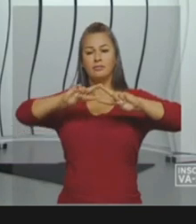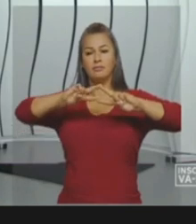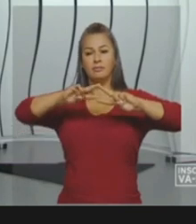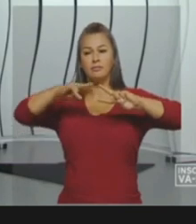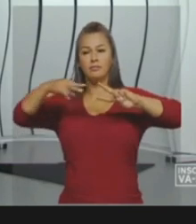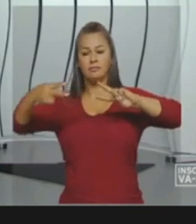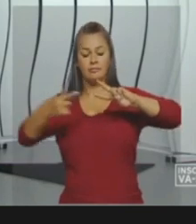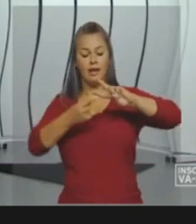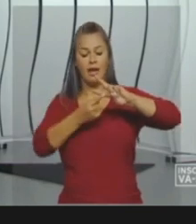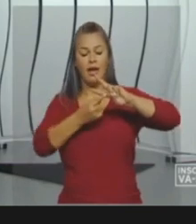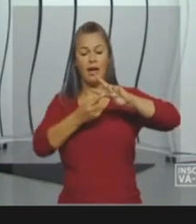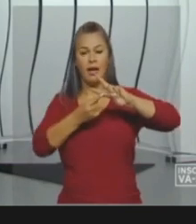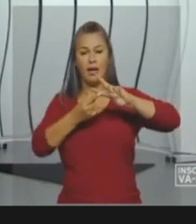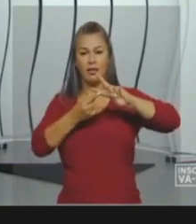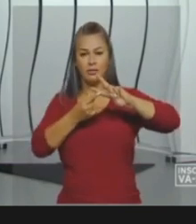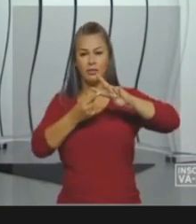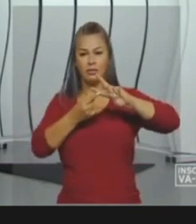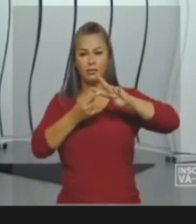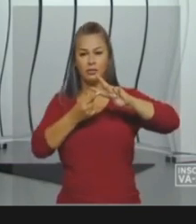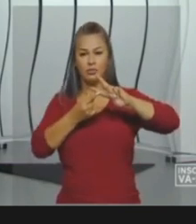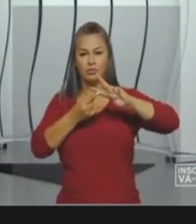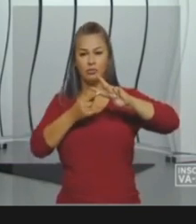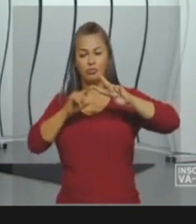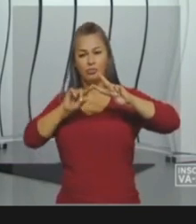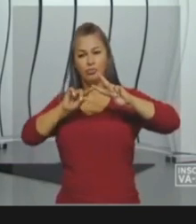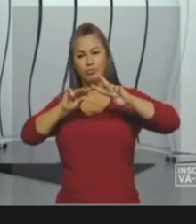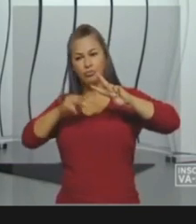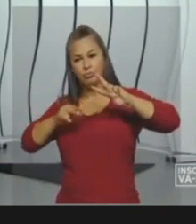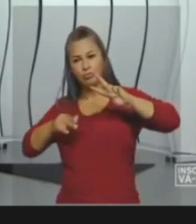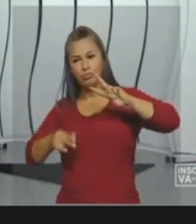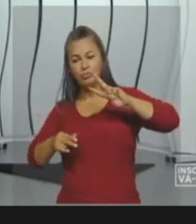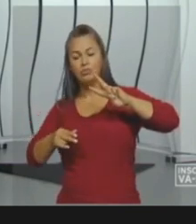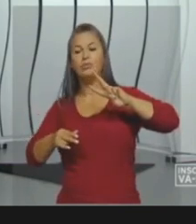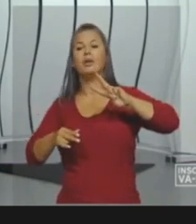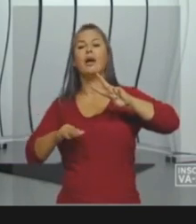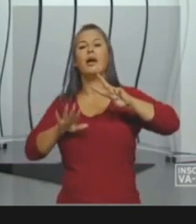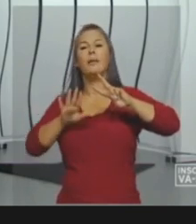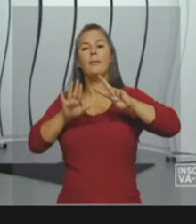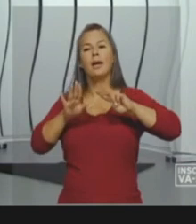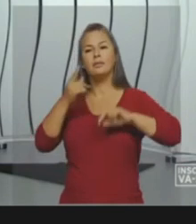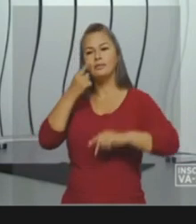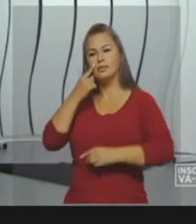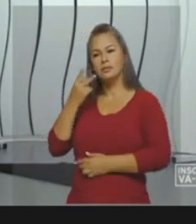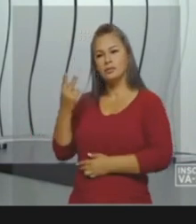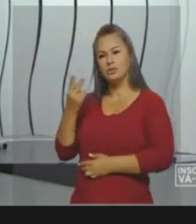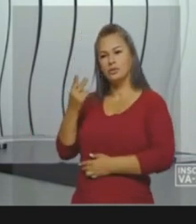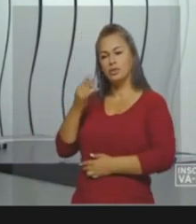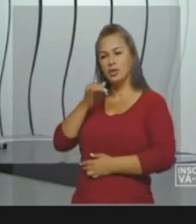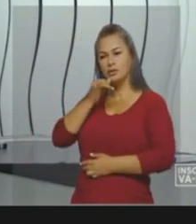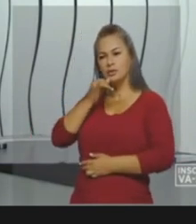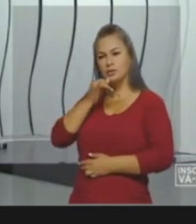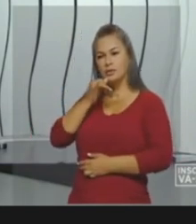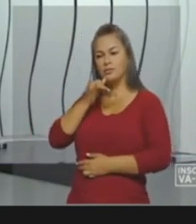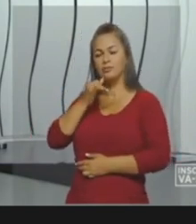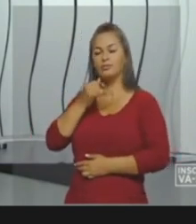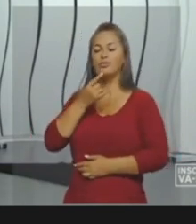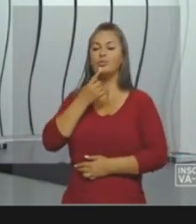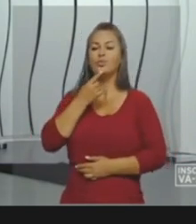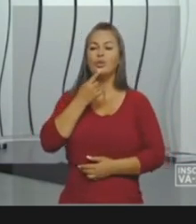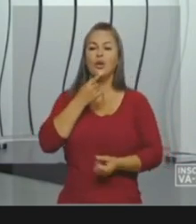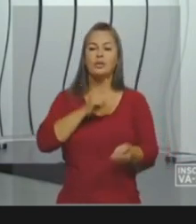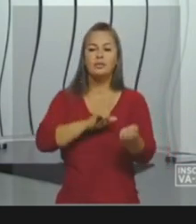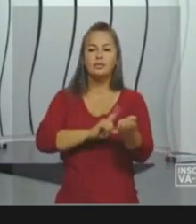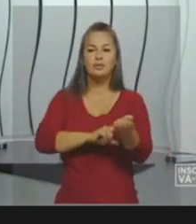dominados. Então, nesses dois casos aqui, nós sempre vamos ter um sangue que vai ter o fator